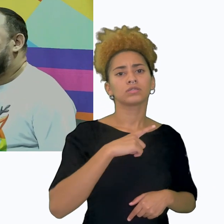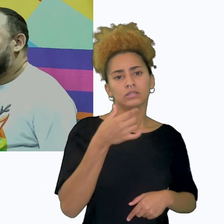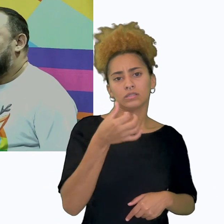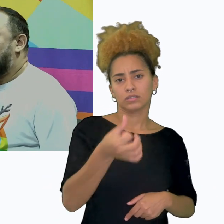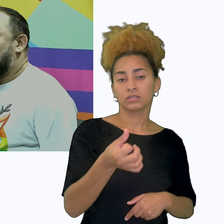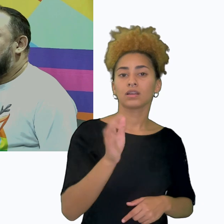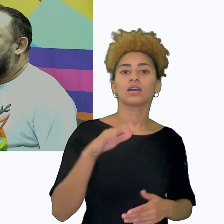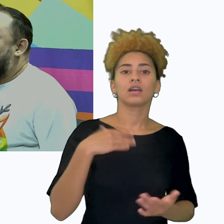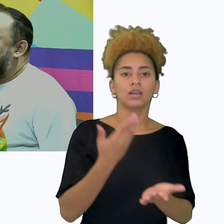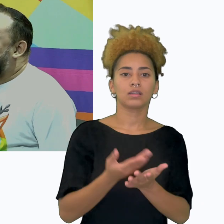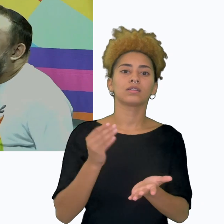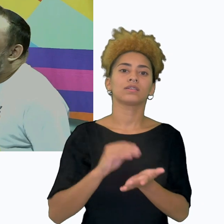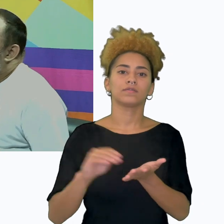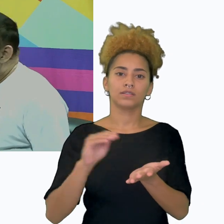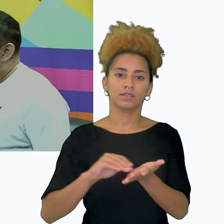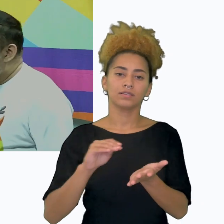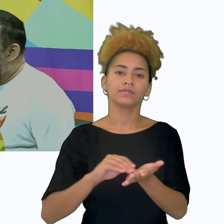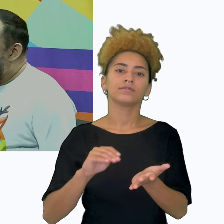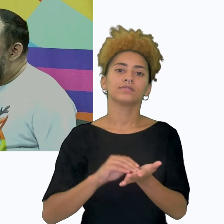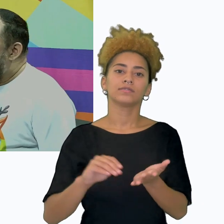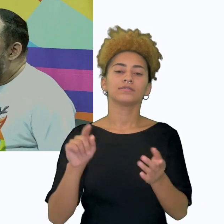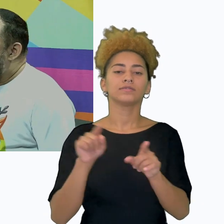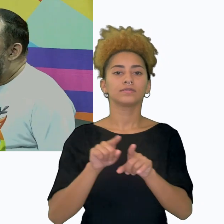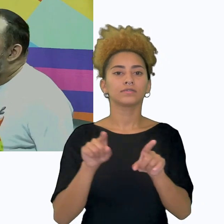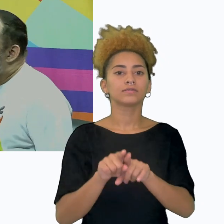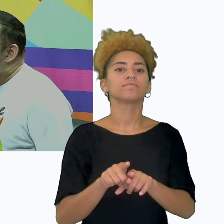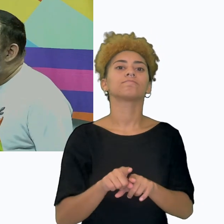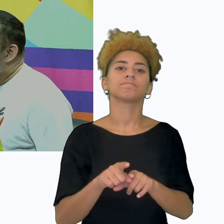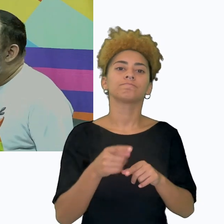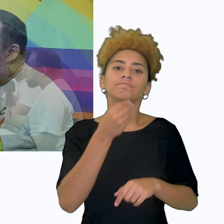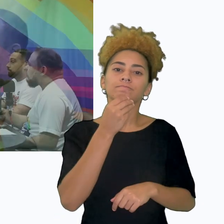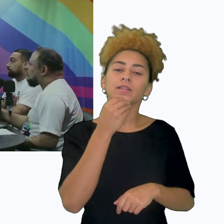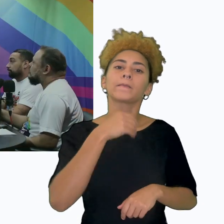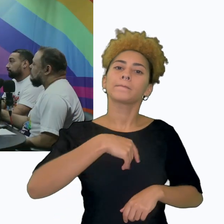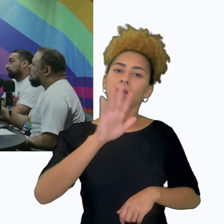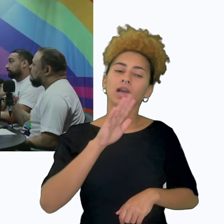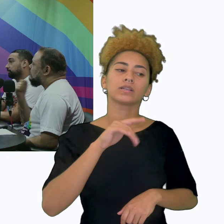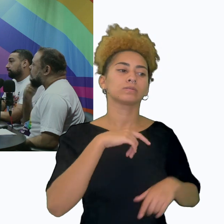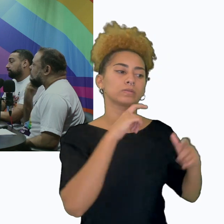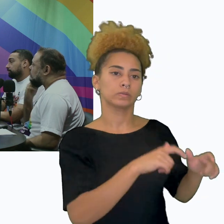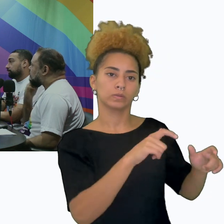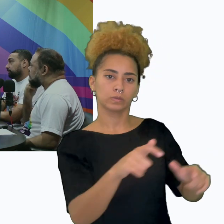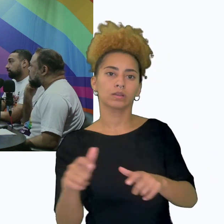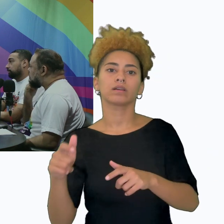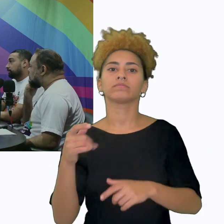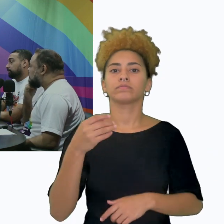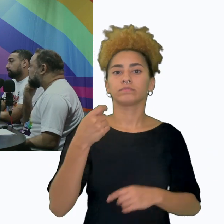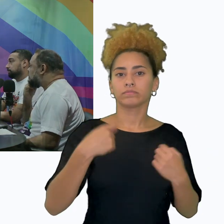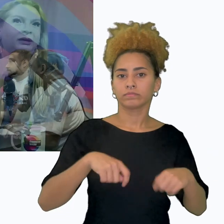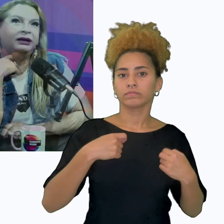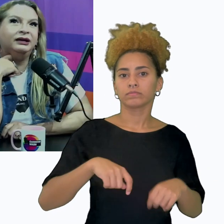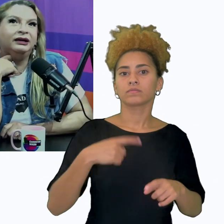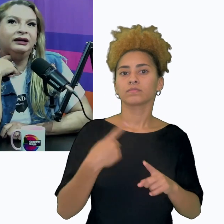né? 16 trabalhos. Ainda falta espaço. Ainda falta espaço. E quando eu digo que ainda falta espaço,